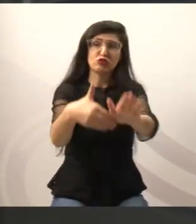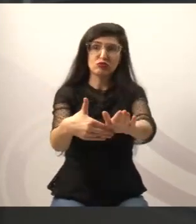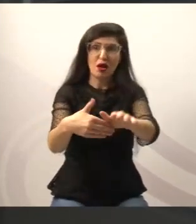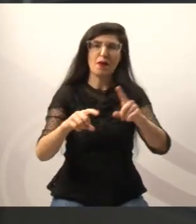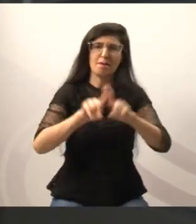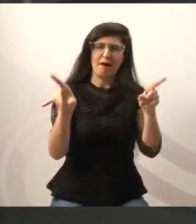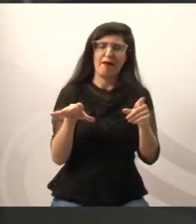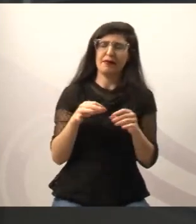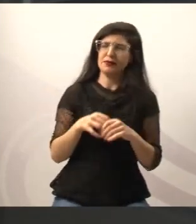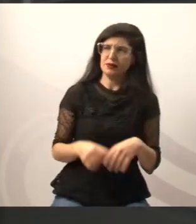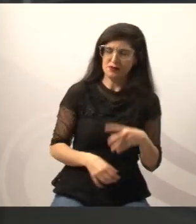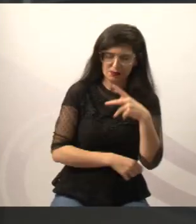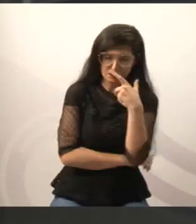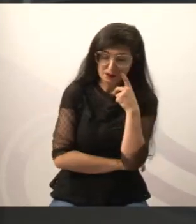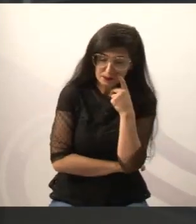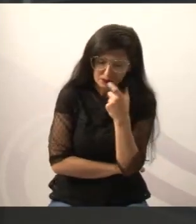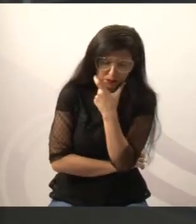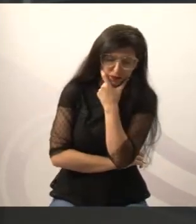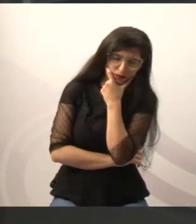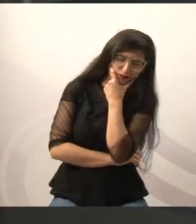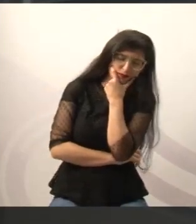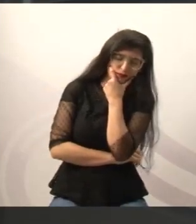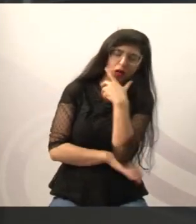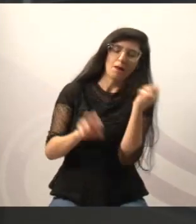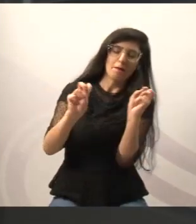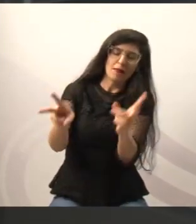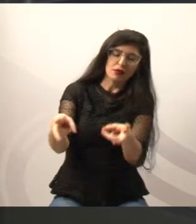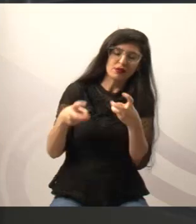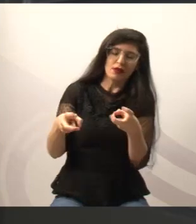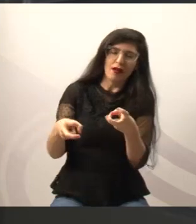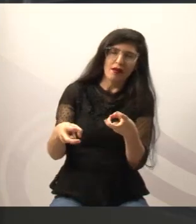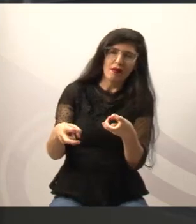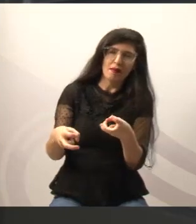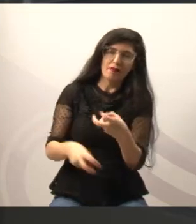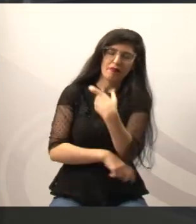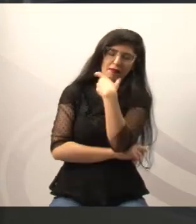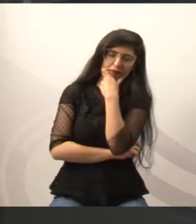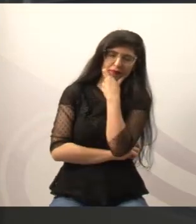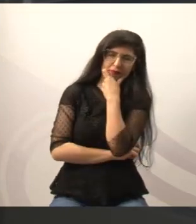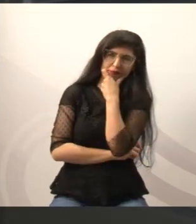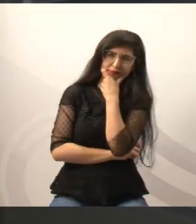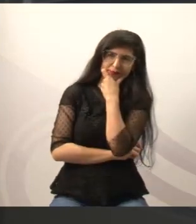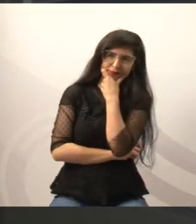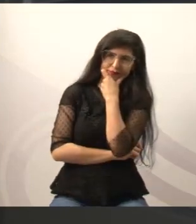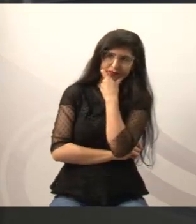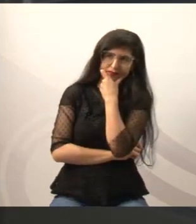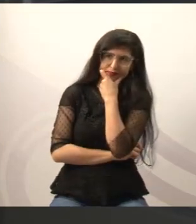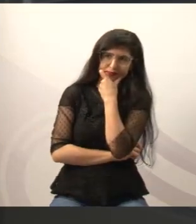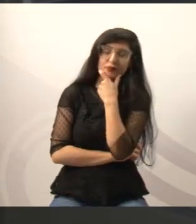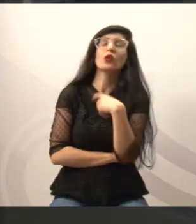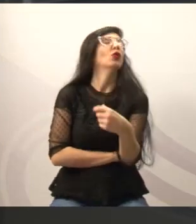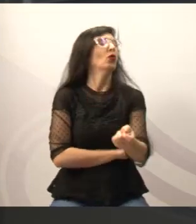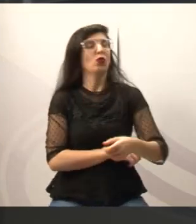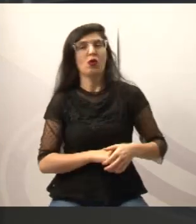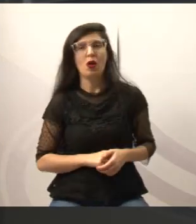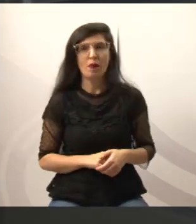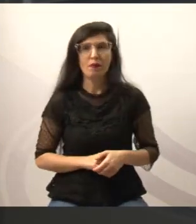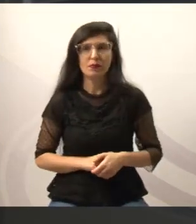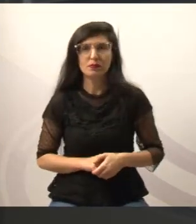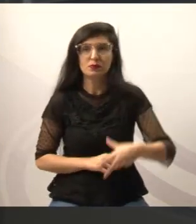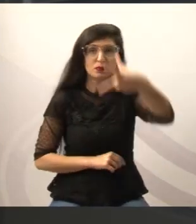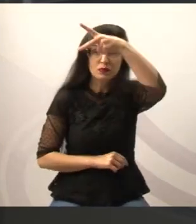atenção é o quê? É que a gente não vê o posicionamento do administrador da